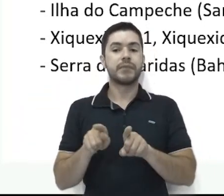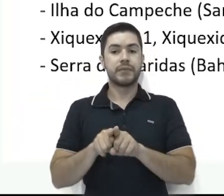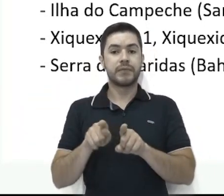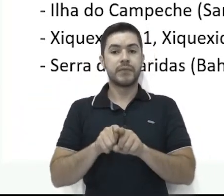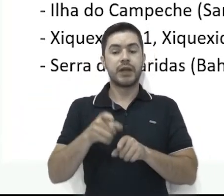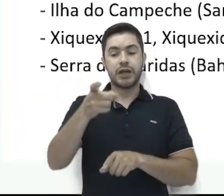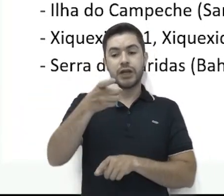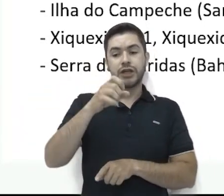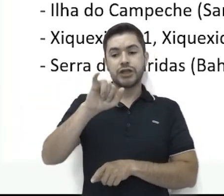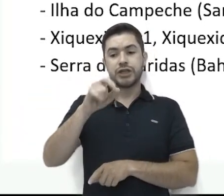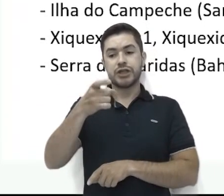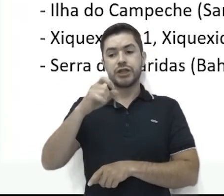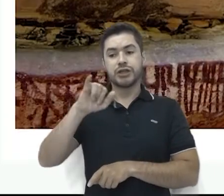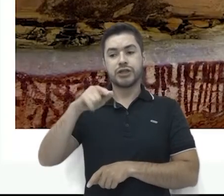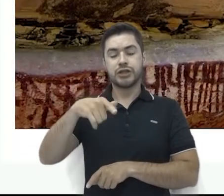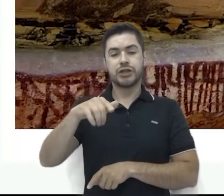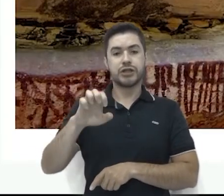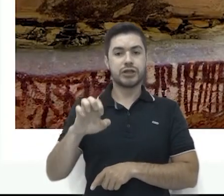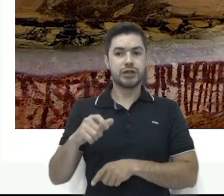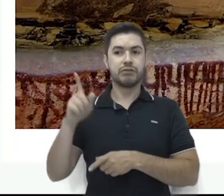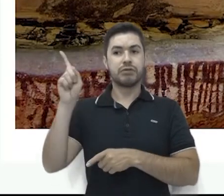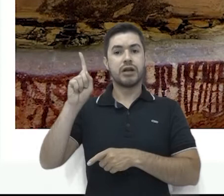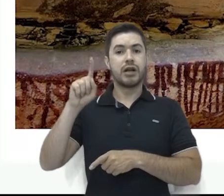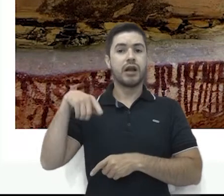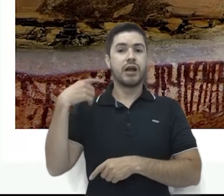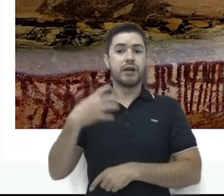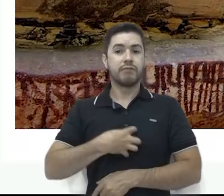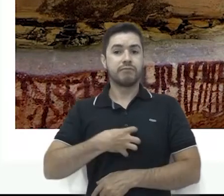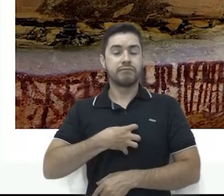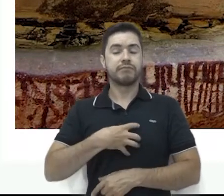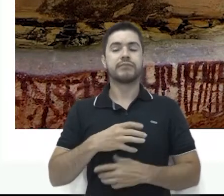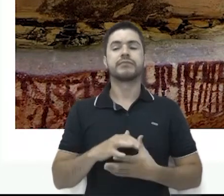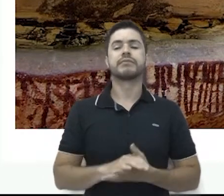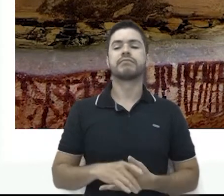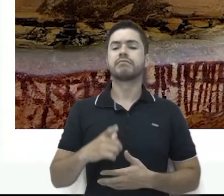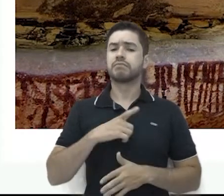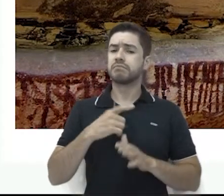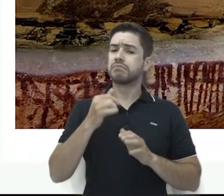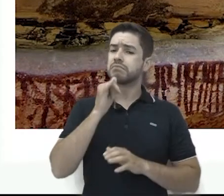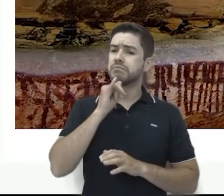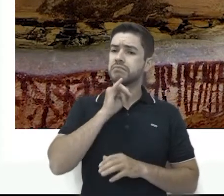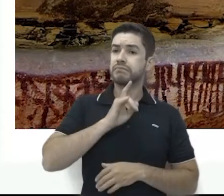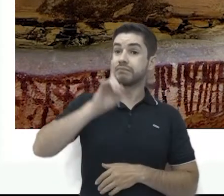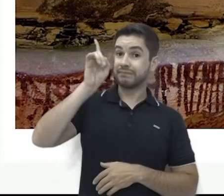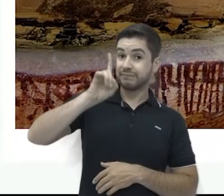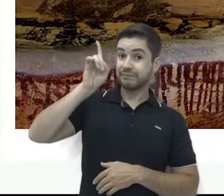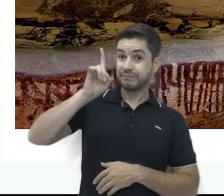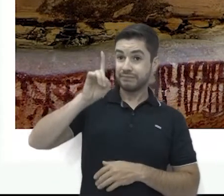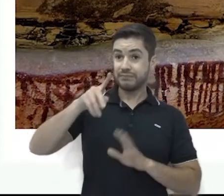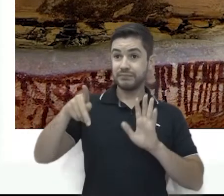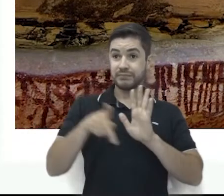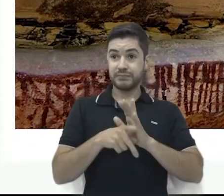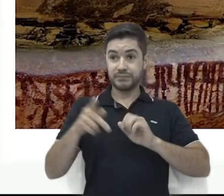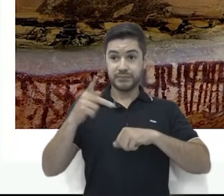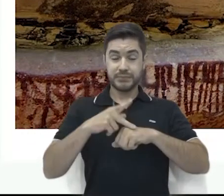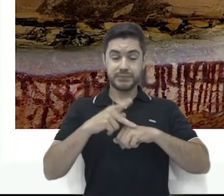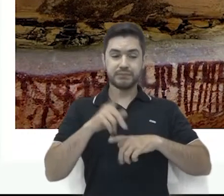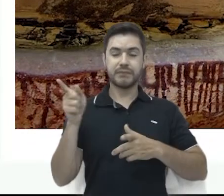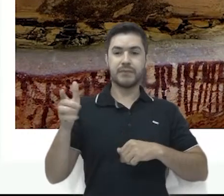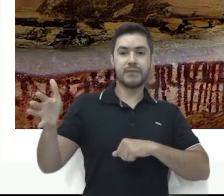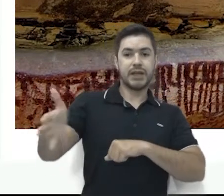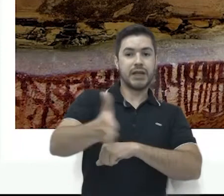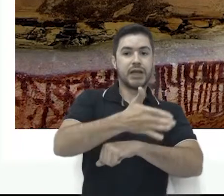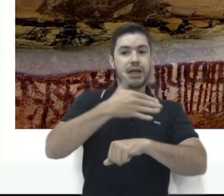das Paridas, na Bahia. Aqui nós temos um exemplo de pintura rupestre no Parque Nacional